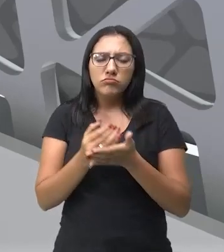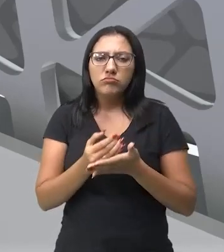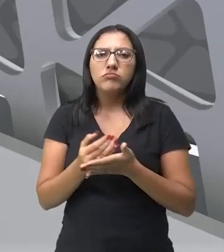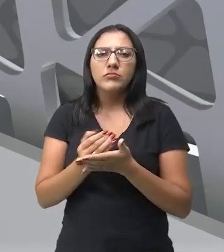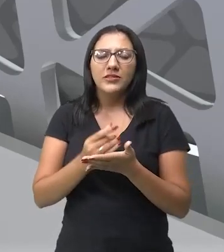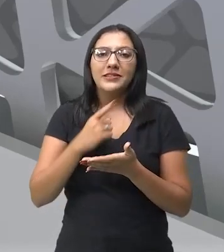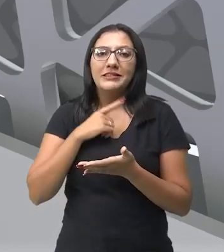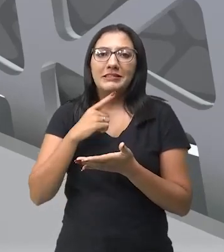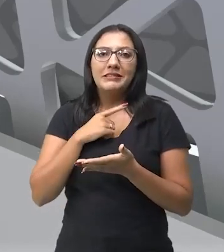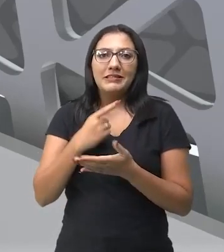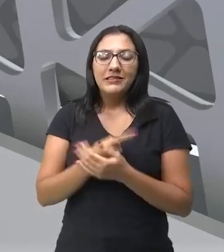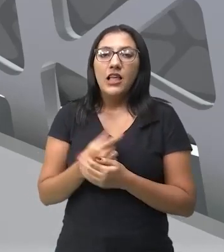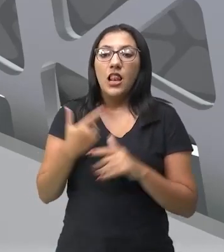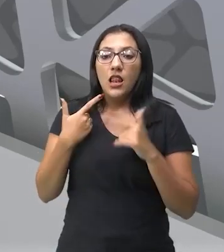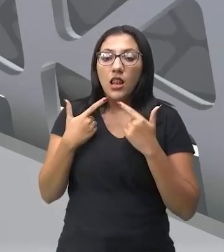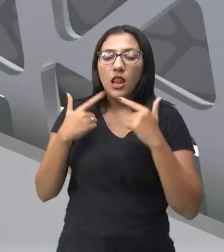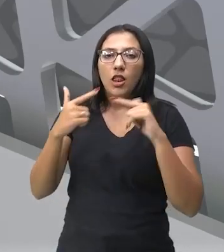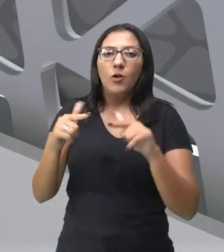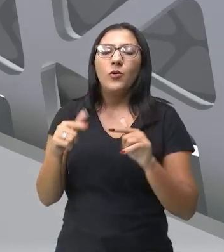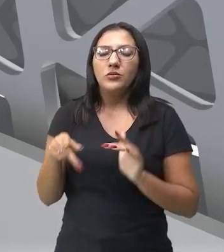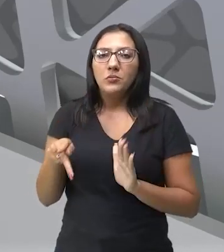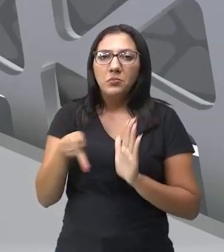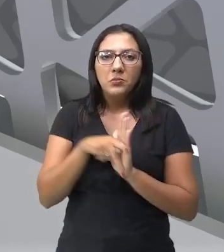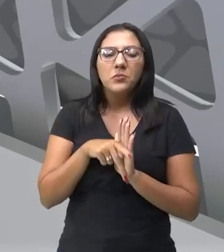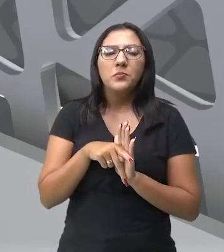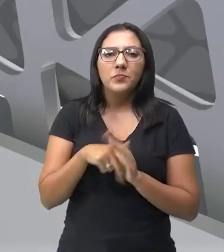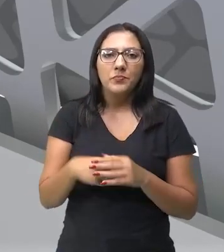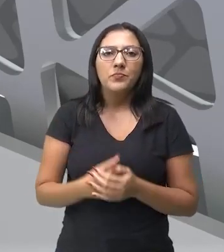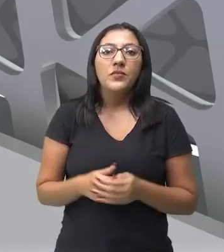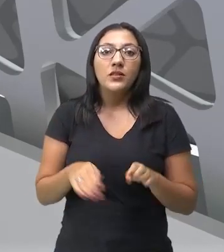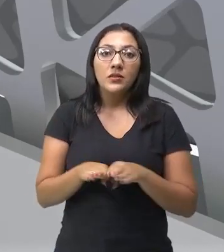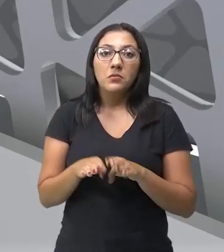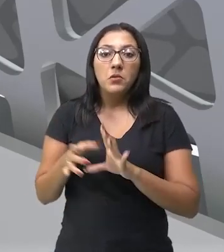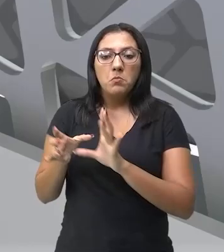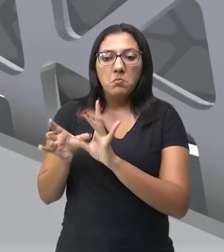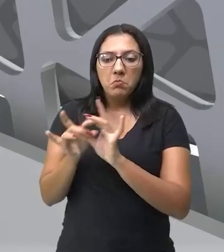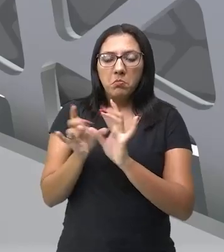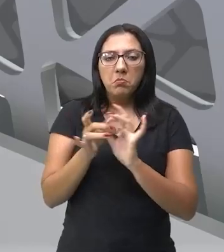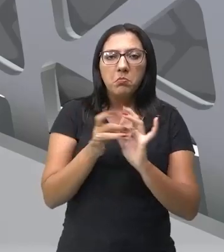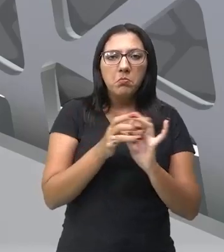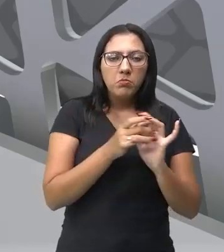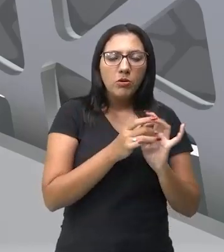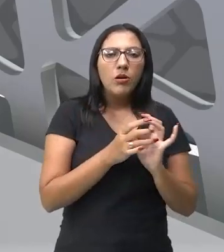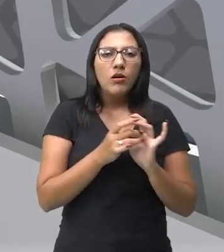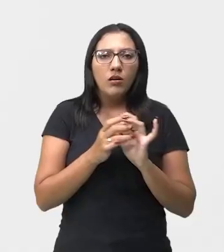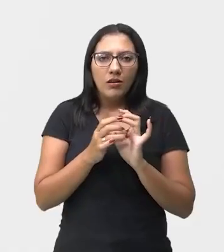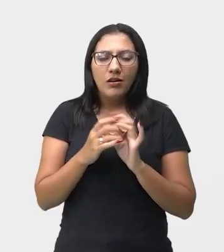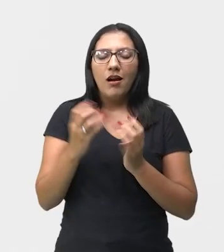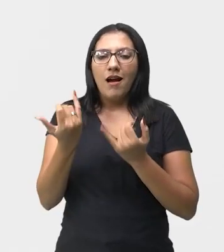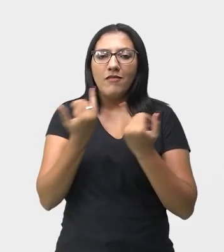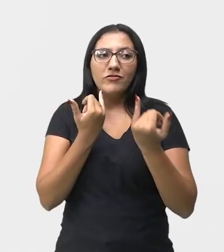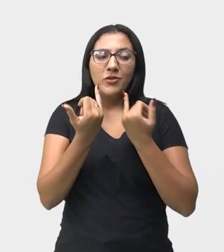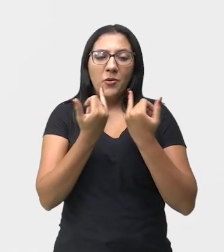informação e para atrair a atenção do nosso leitor. Voltando a cartela para o ar, por favor, vamos